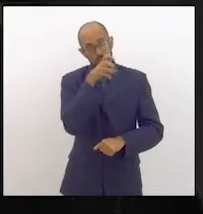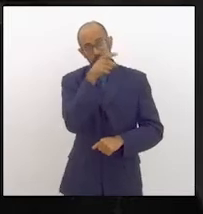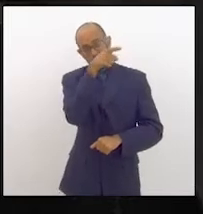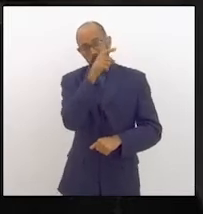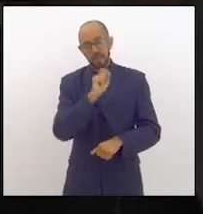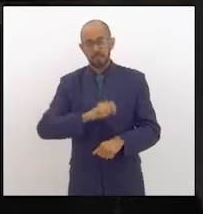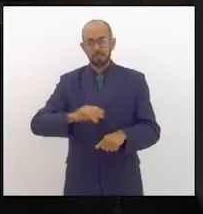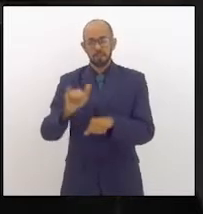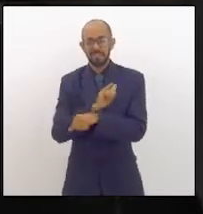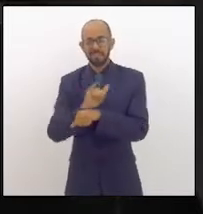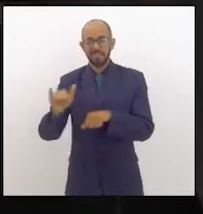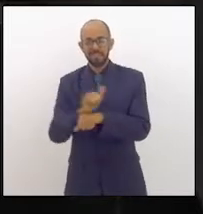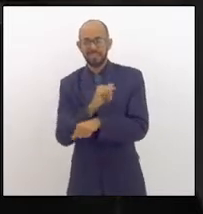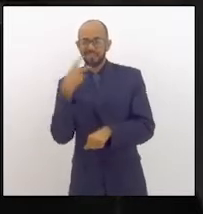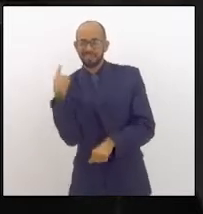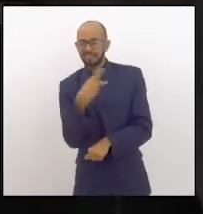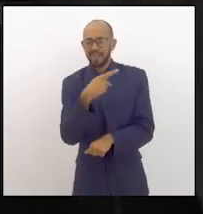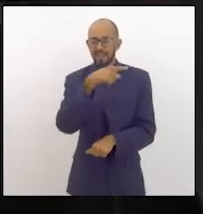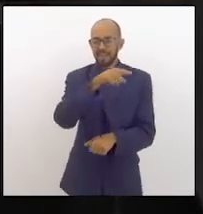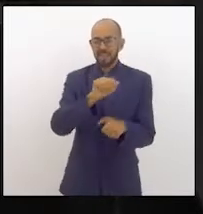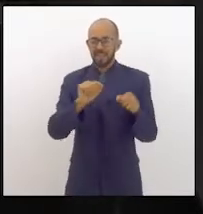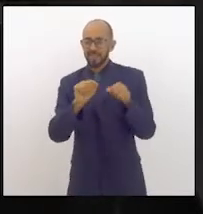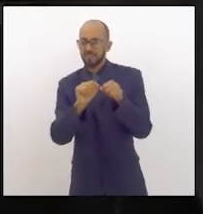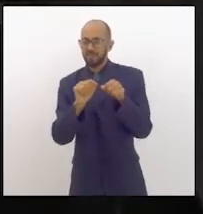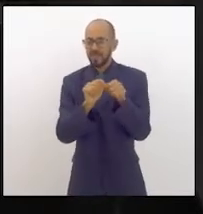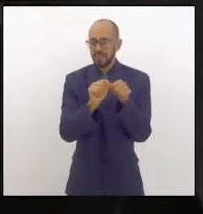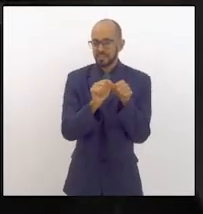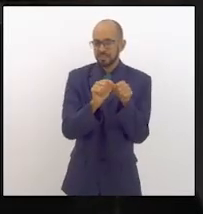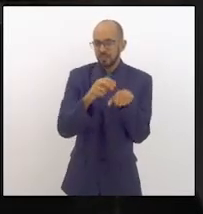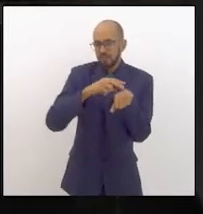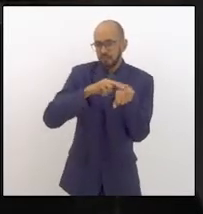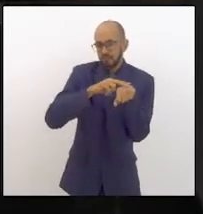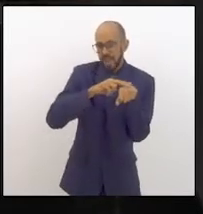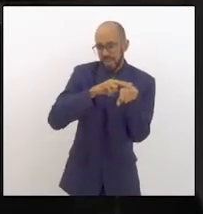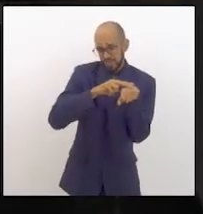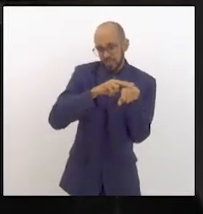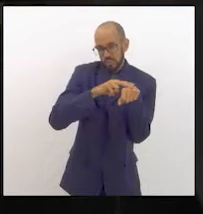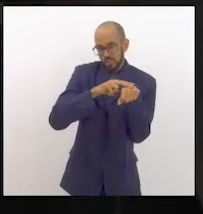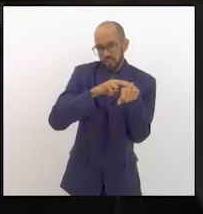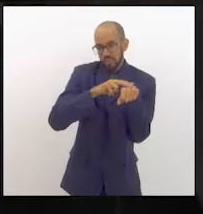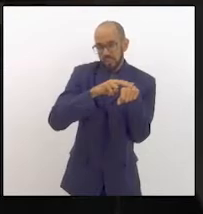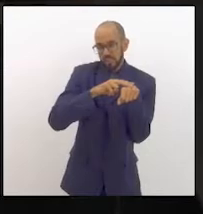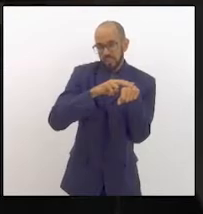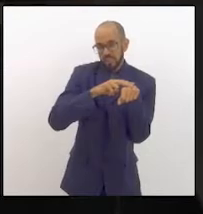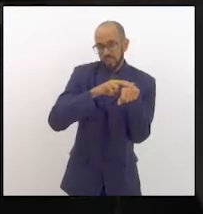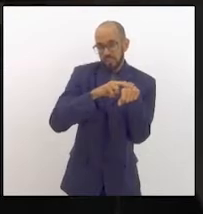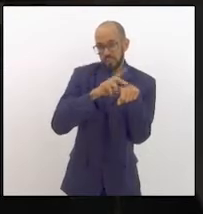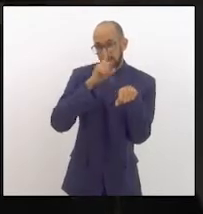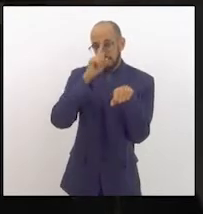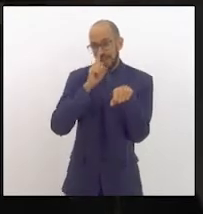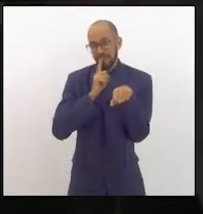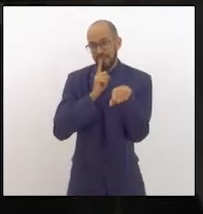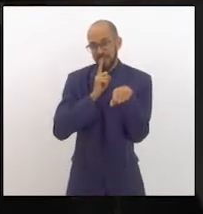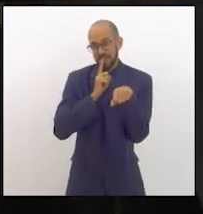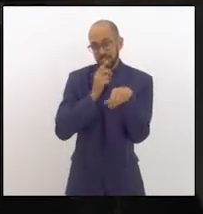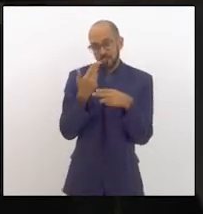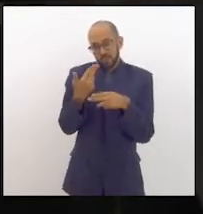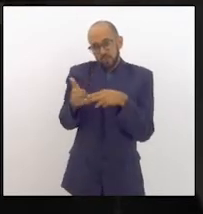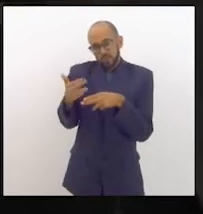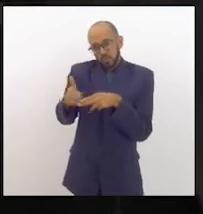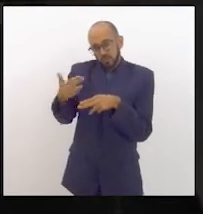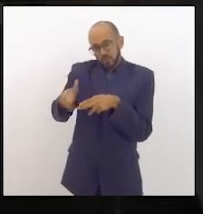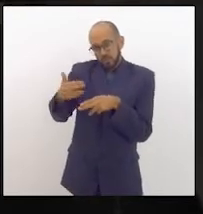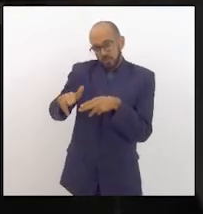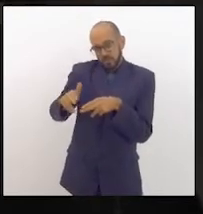a arte dele ele colocou um verde Zinho aqui no canto um amarelo Zinho assim para sair